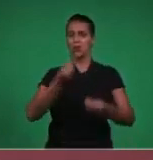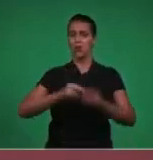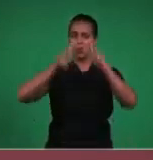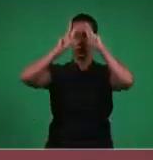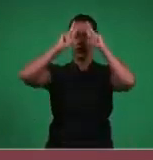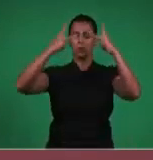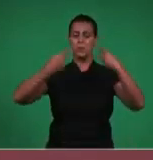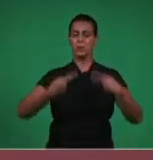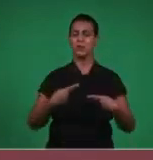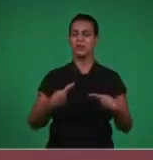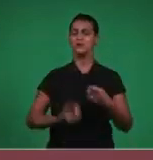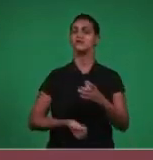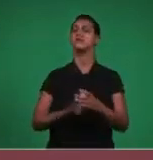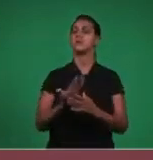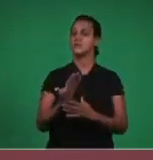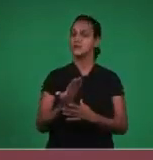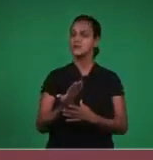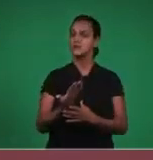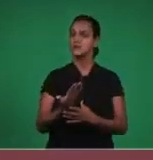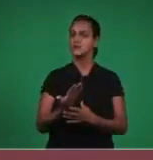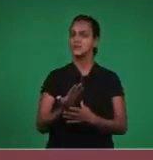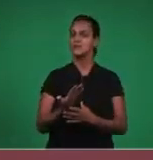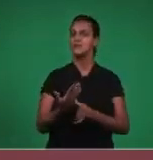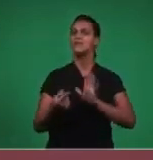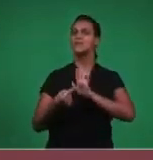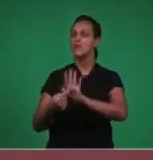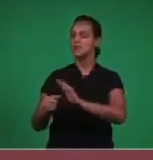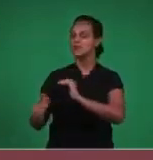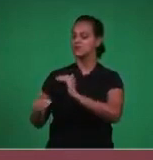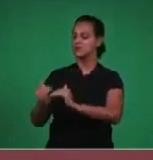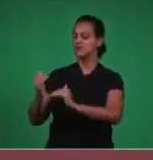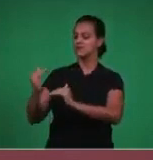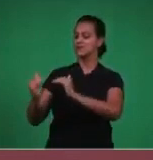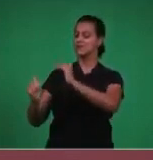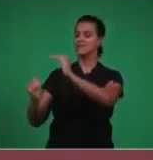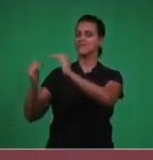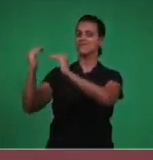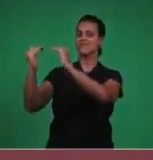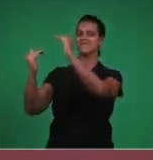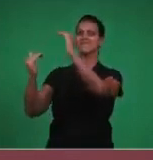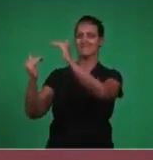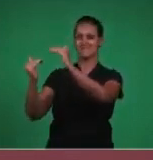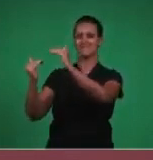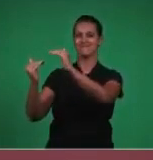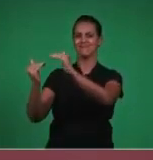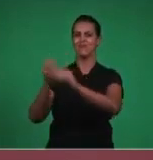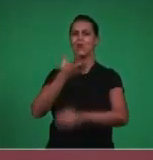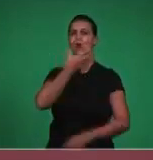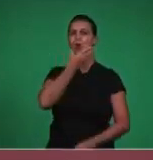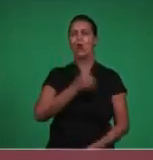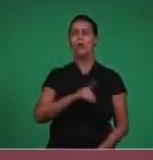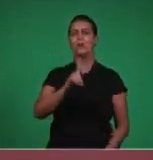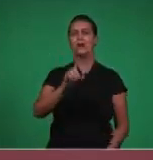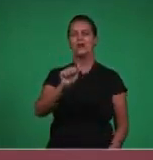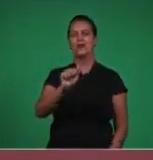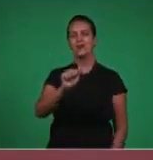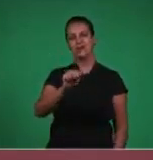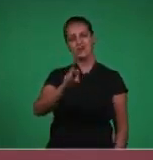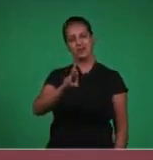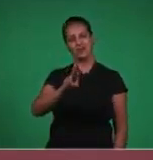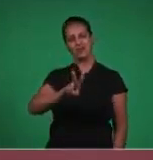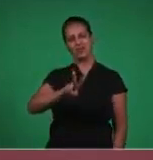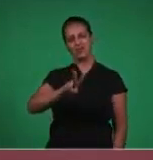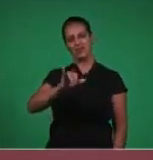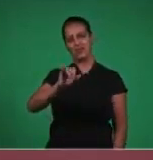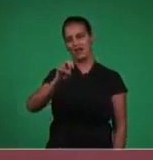é uma proposta delas, e a outra é o evolucionismo, que está relacionado à evolução de Darwin. E nós estamos